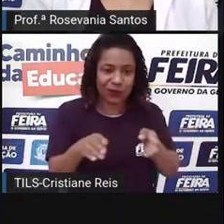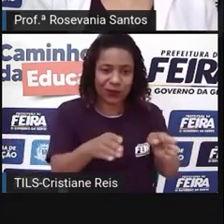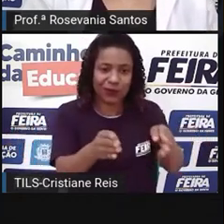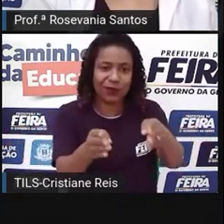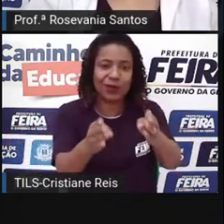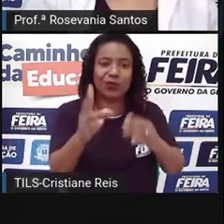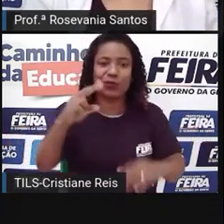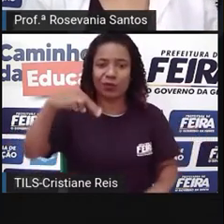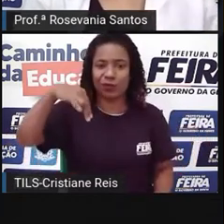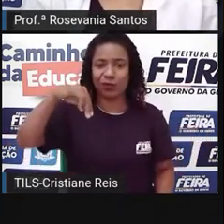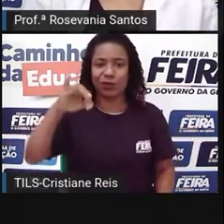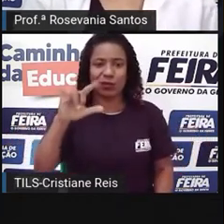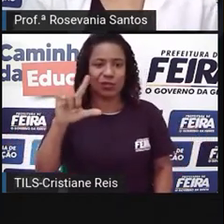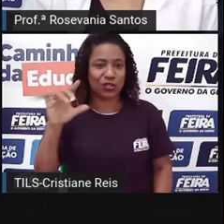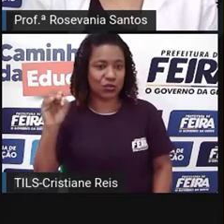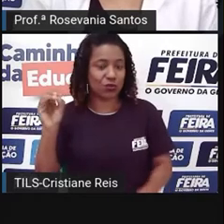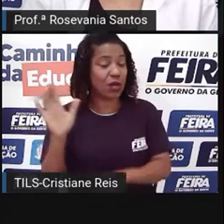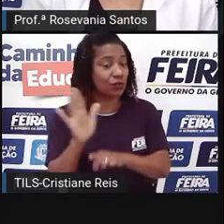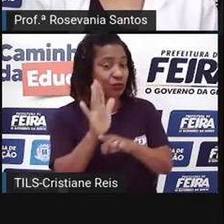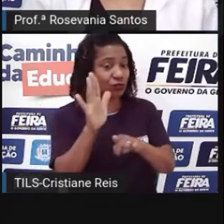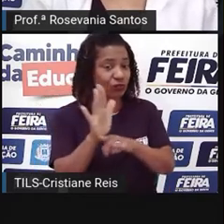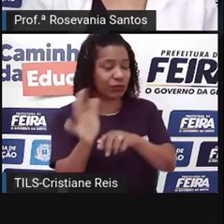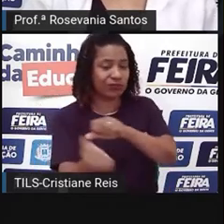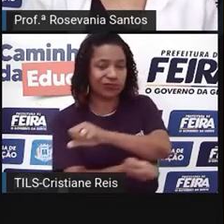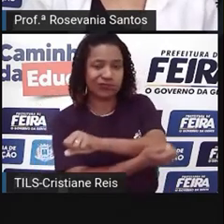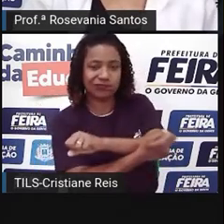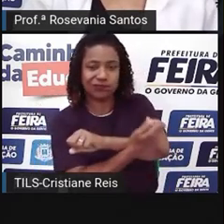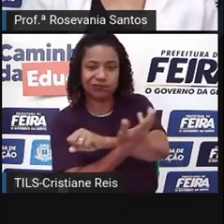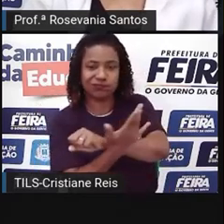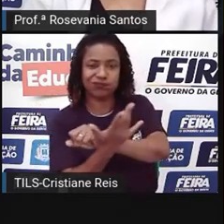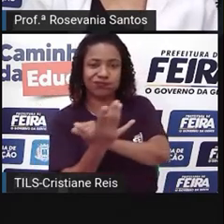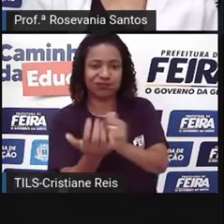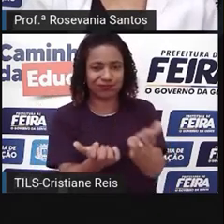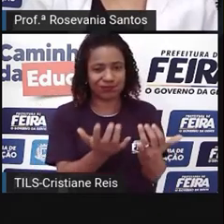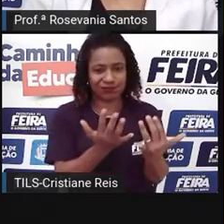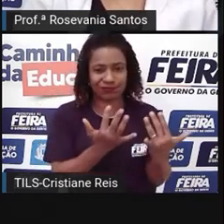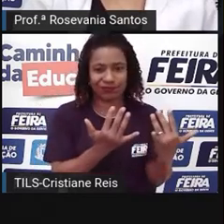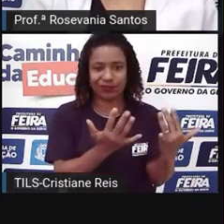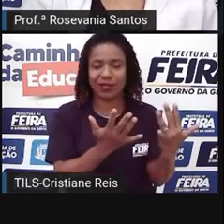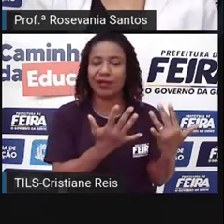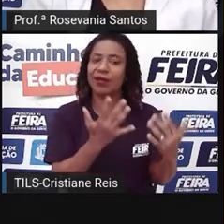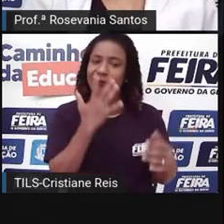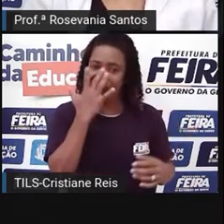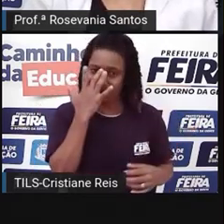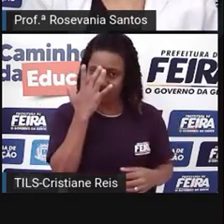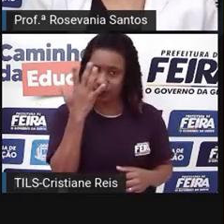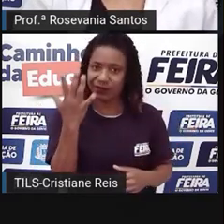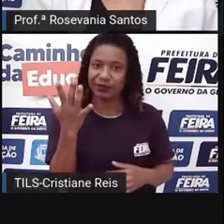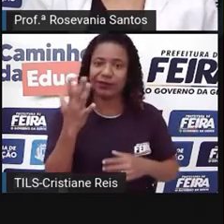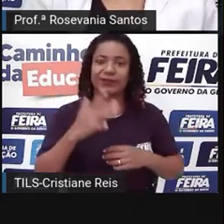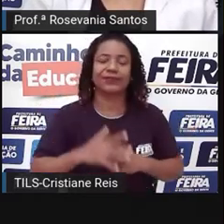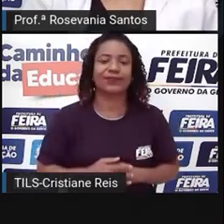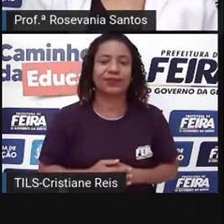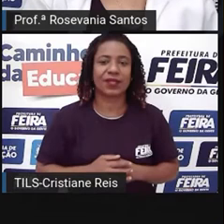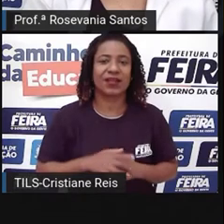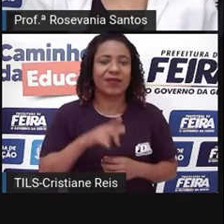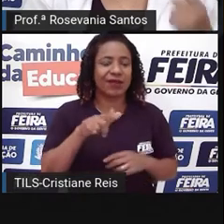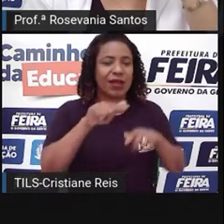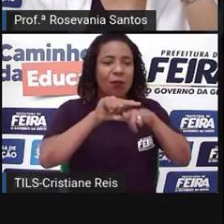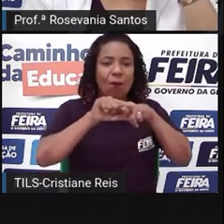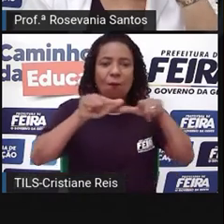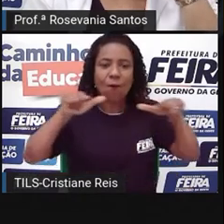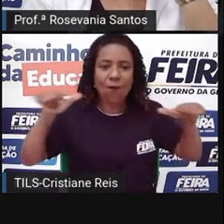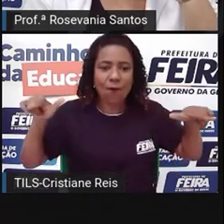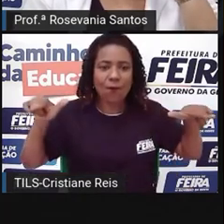o desenvolvimento do espaço aí. Então, a baixa densidade demográfica está ligada à área dos desertos, por conta, né, de